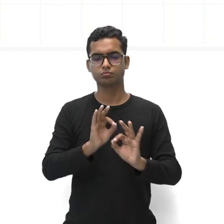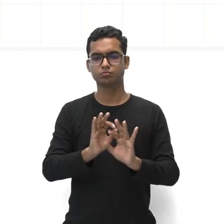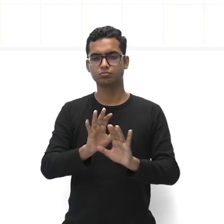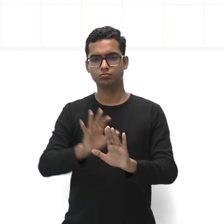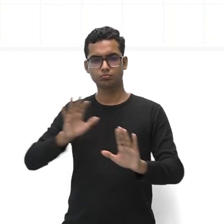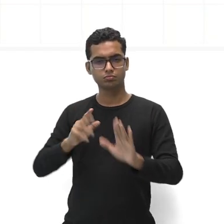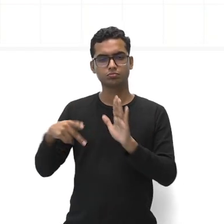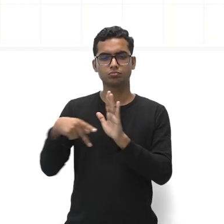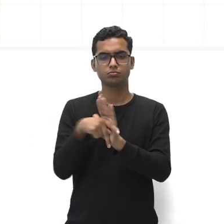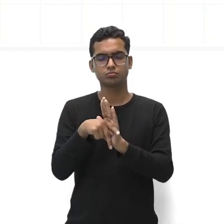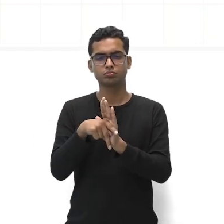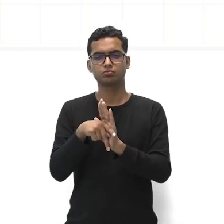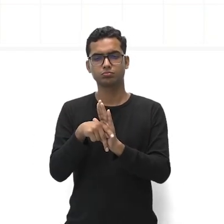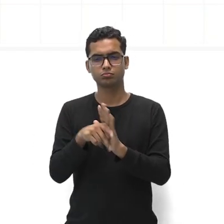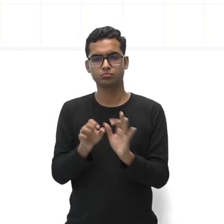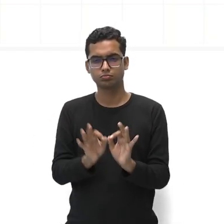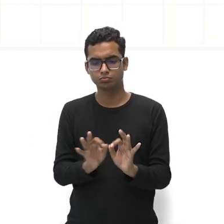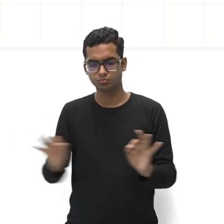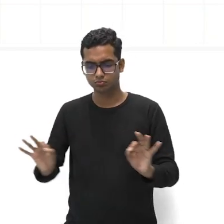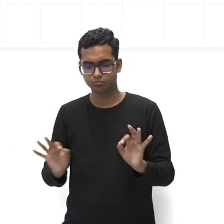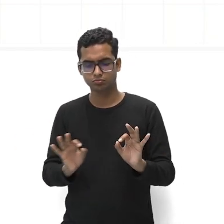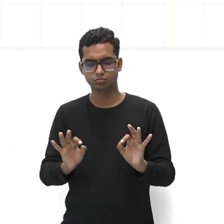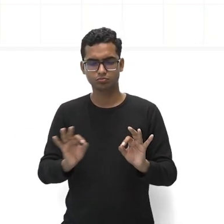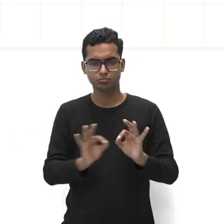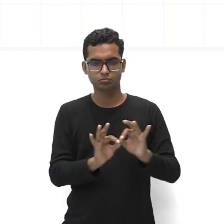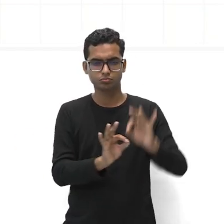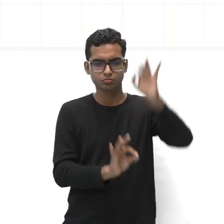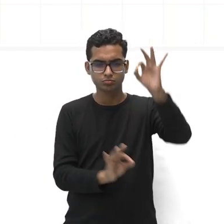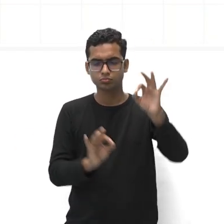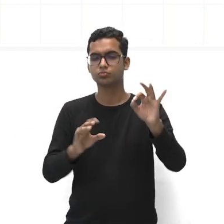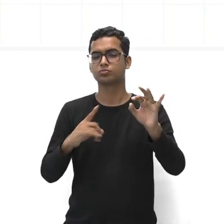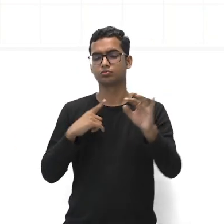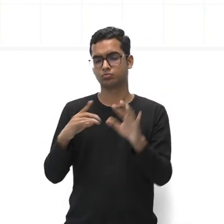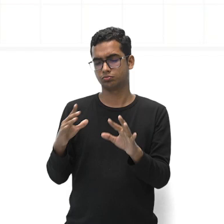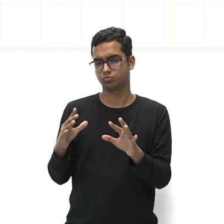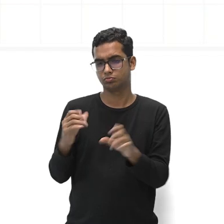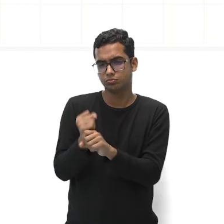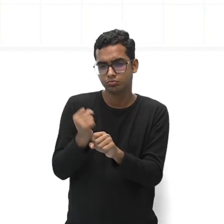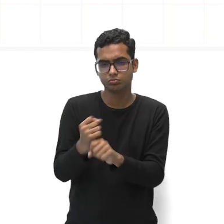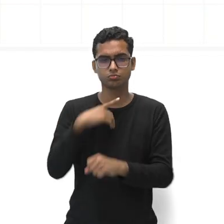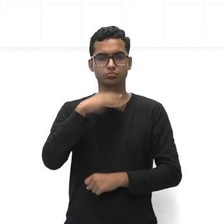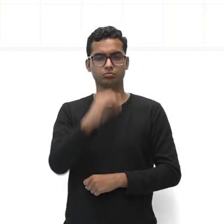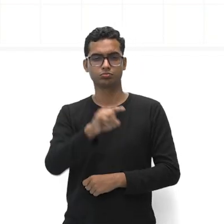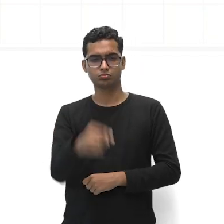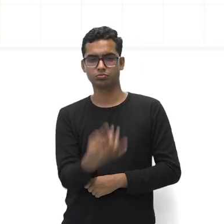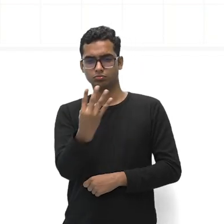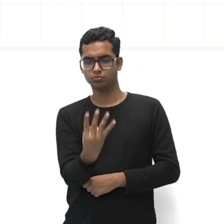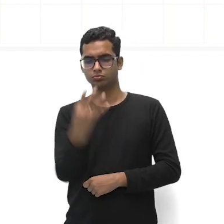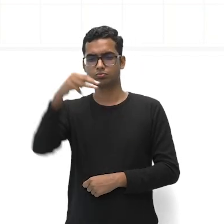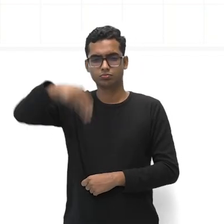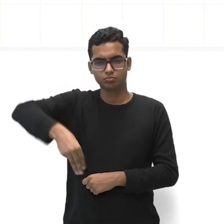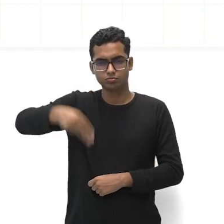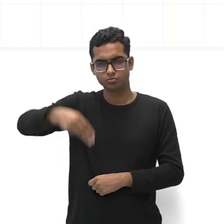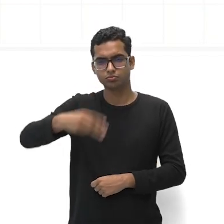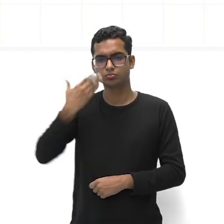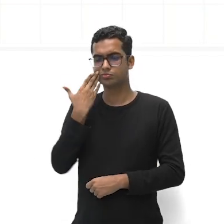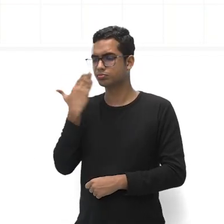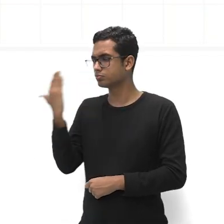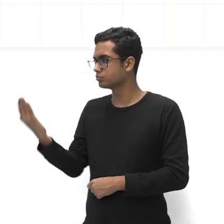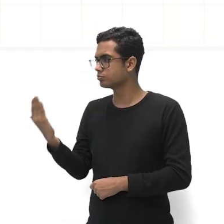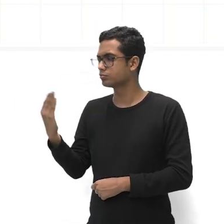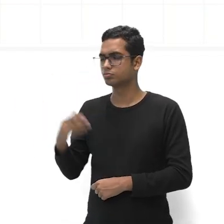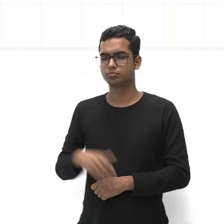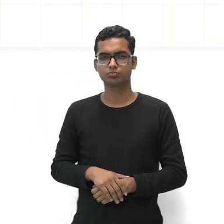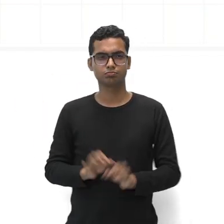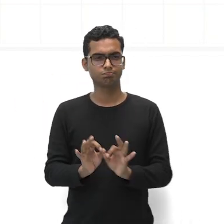cuja aresta mede 0,4 metros de medida. Queridos